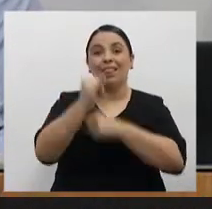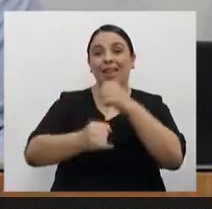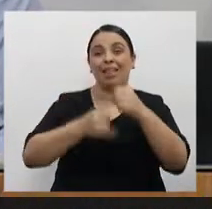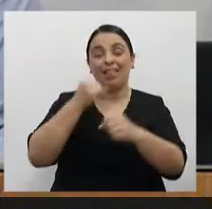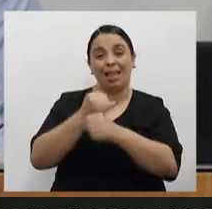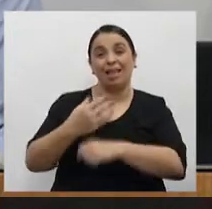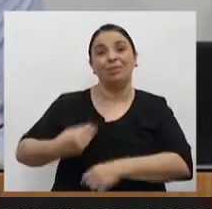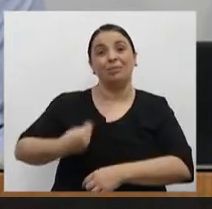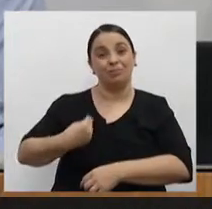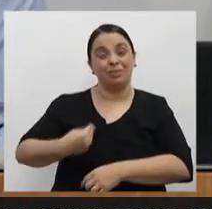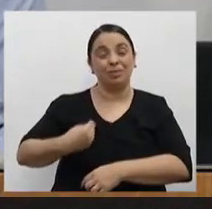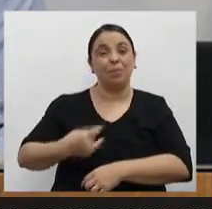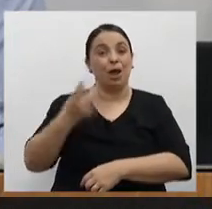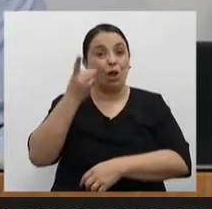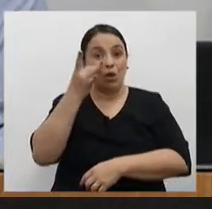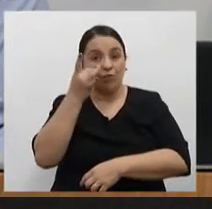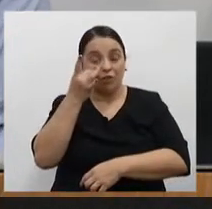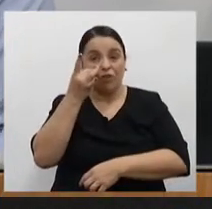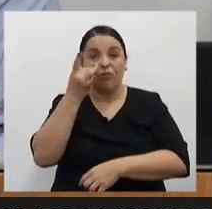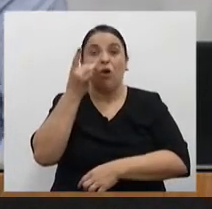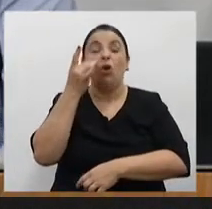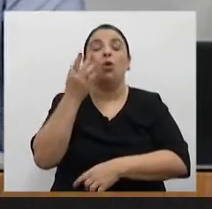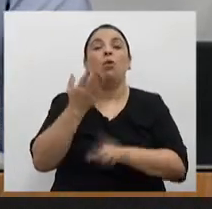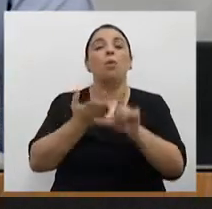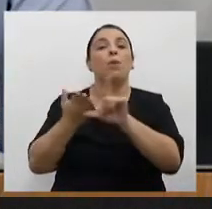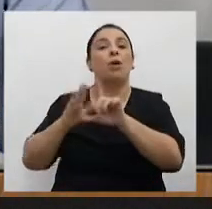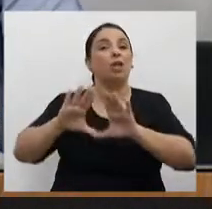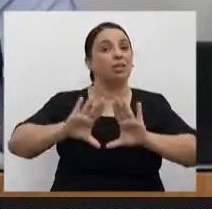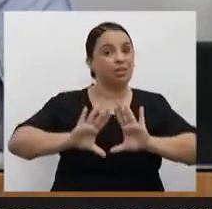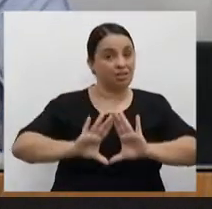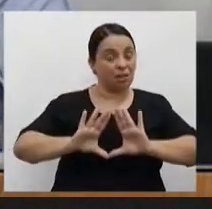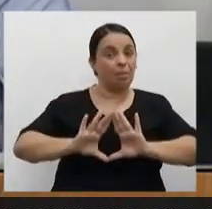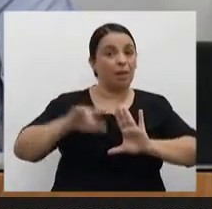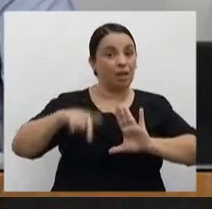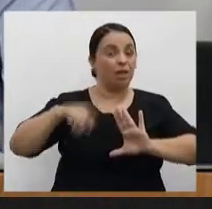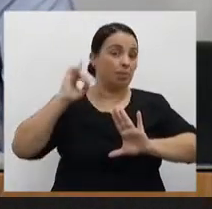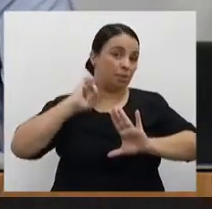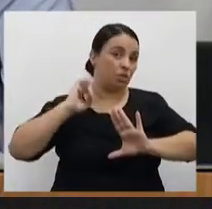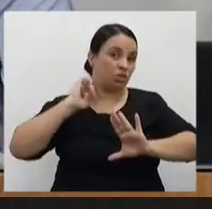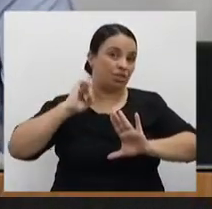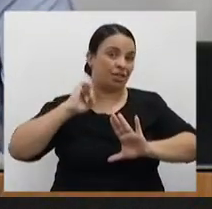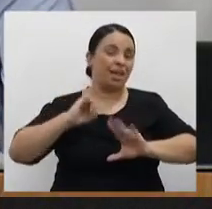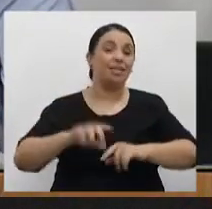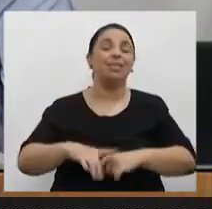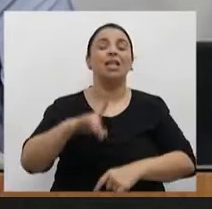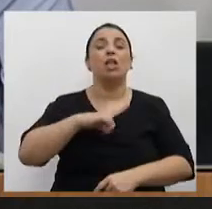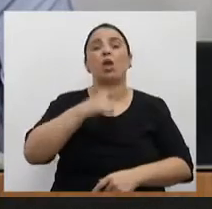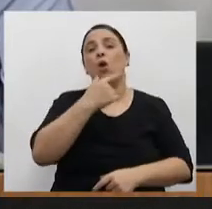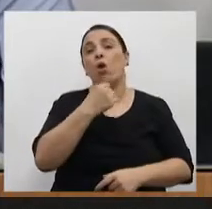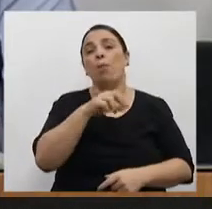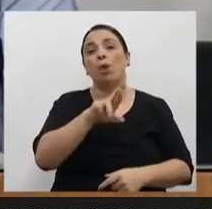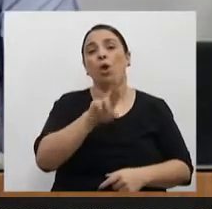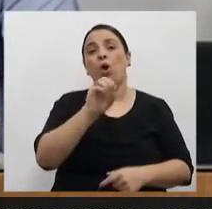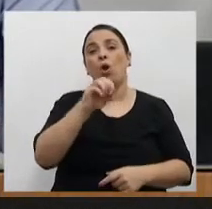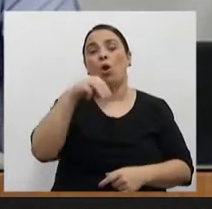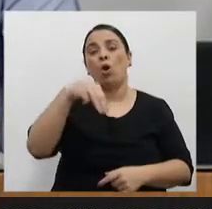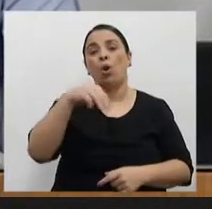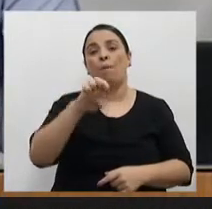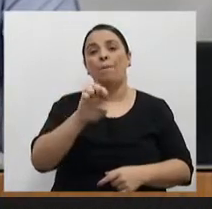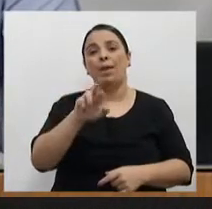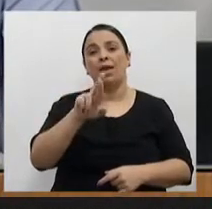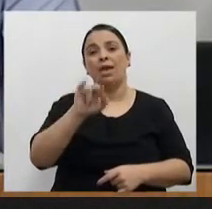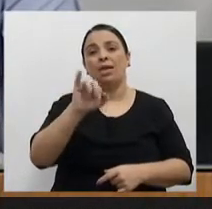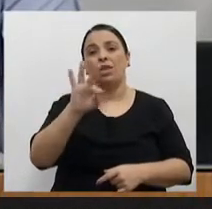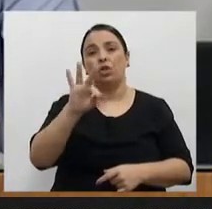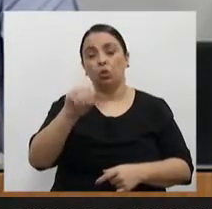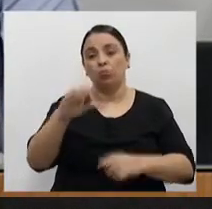vivo no portal da Assembleia Legislativa de Minas Gerais. Tem aqui o Romérito Costa, de Belo Horizonte, que enviou aqui